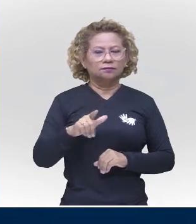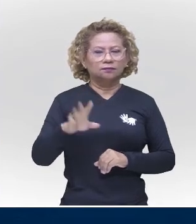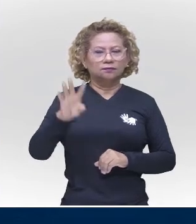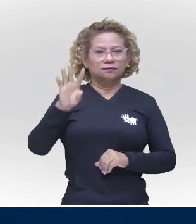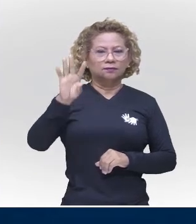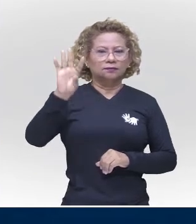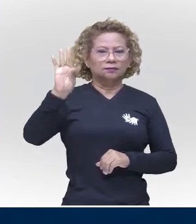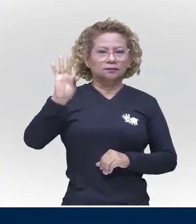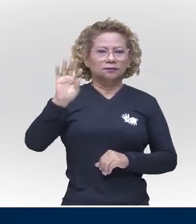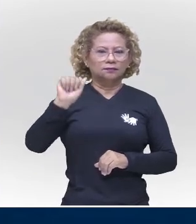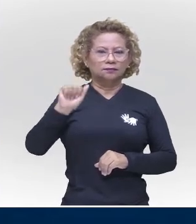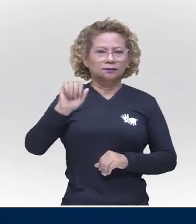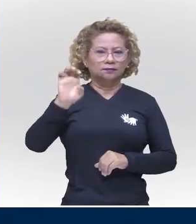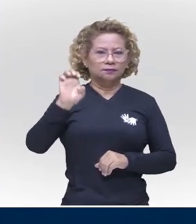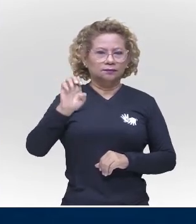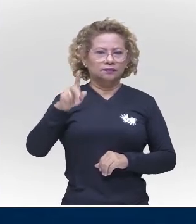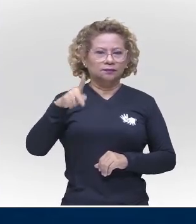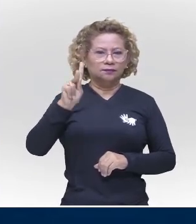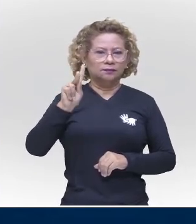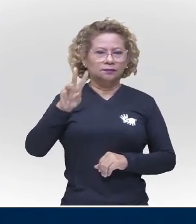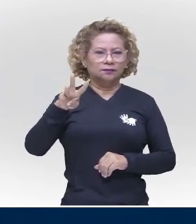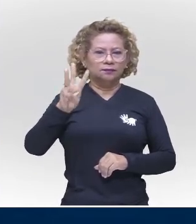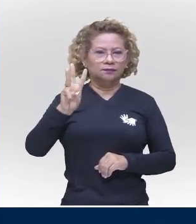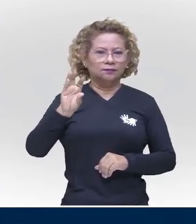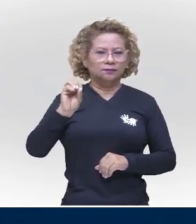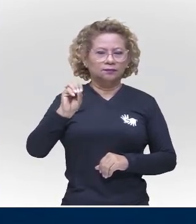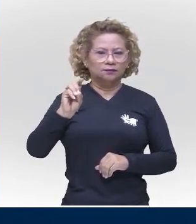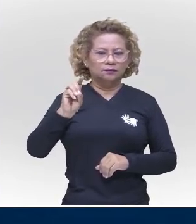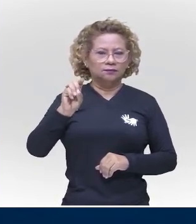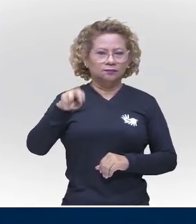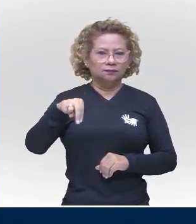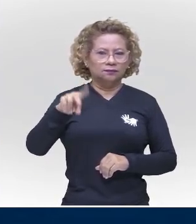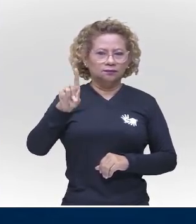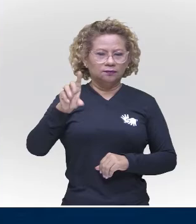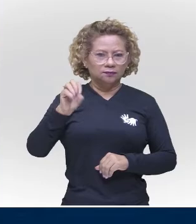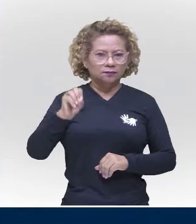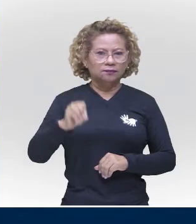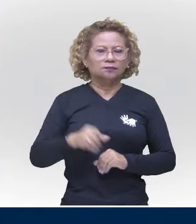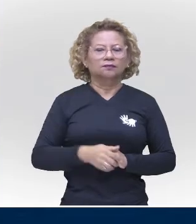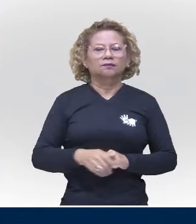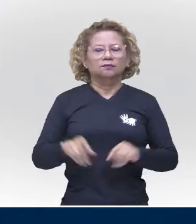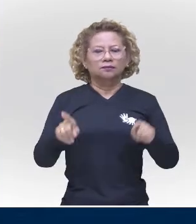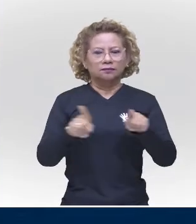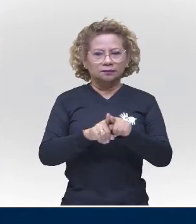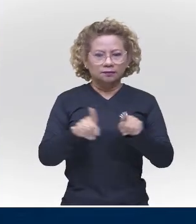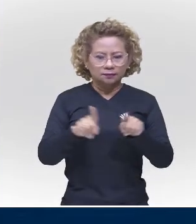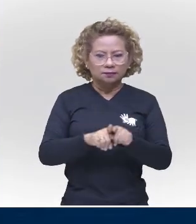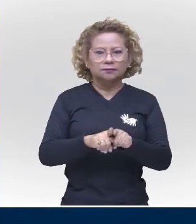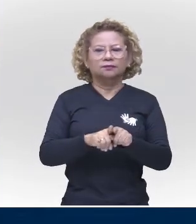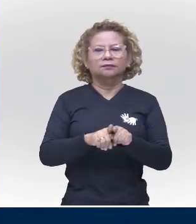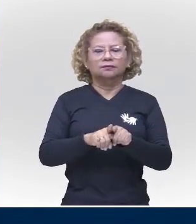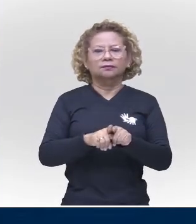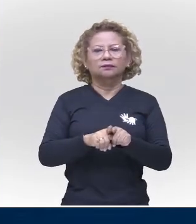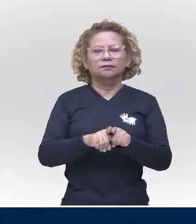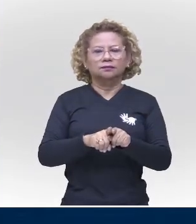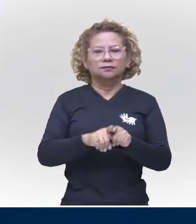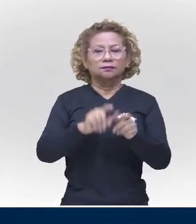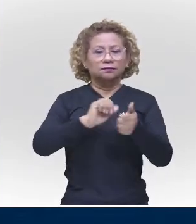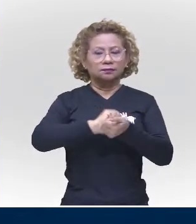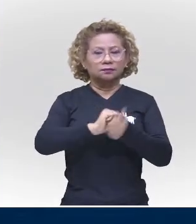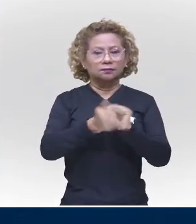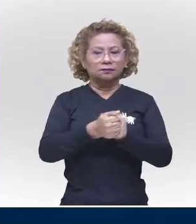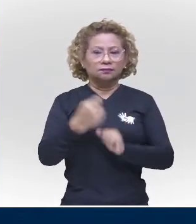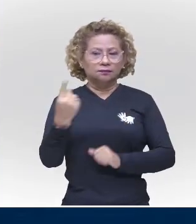é o Taekwondo, que vocês viram juntamente com o professor Kim. Também é um esporte individual com